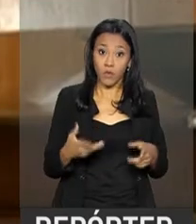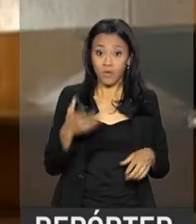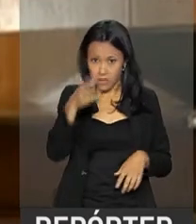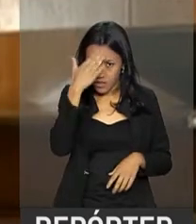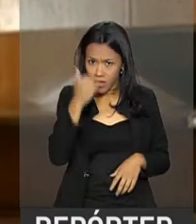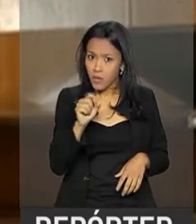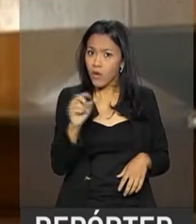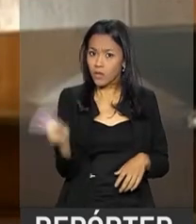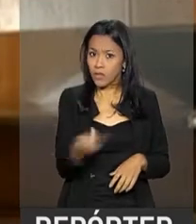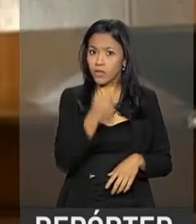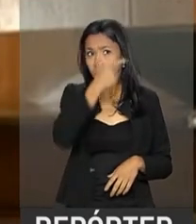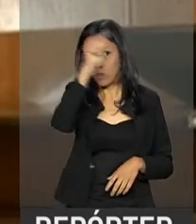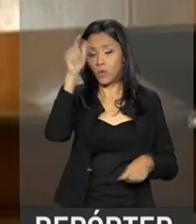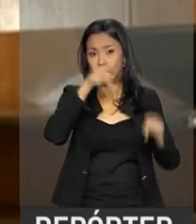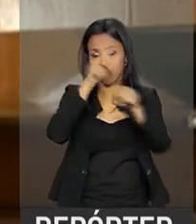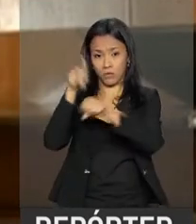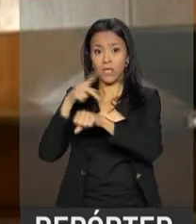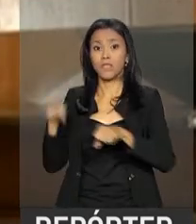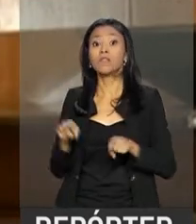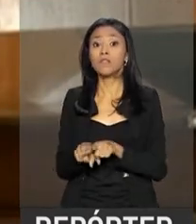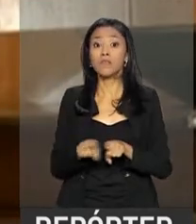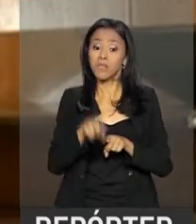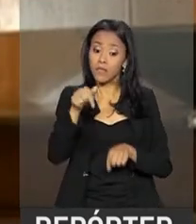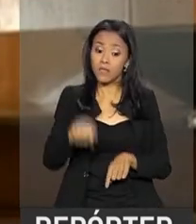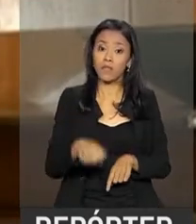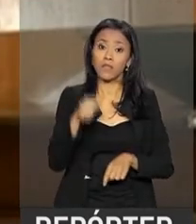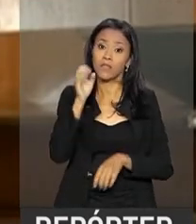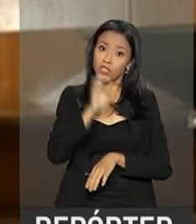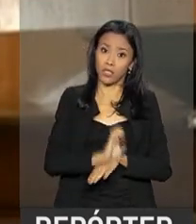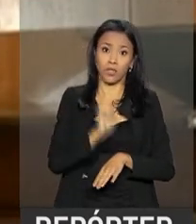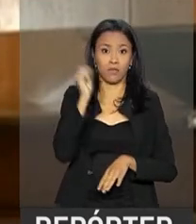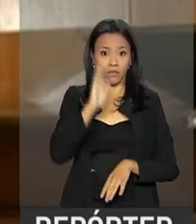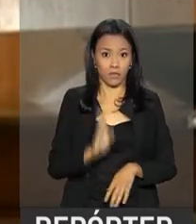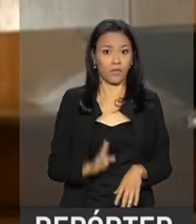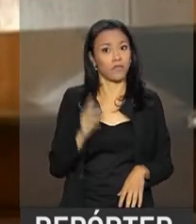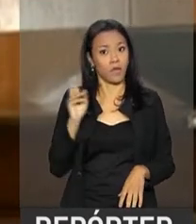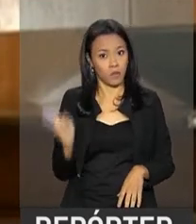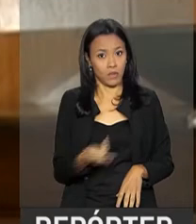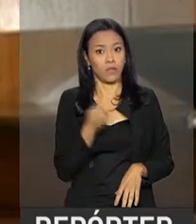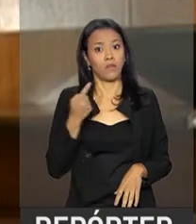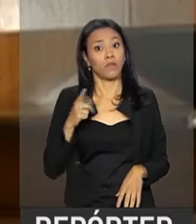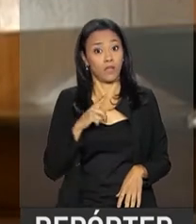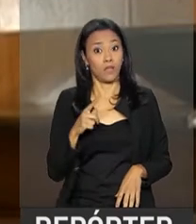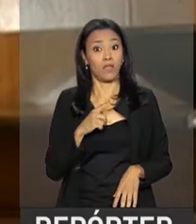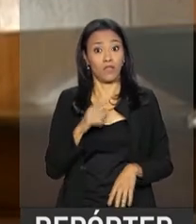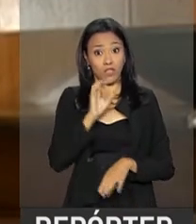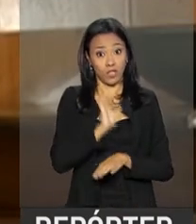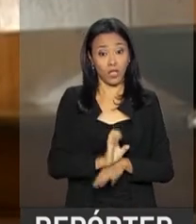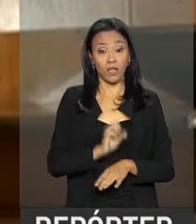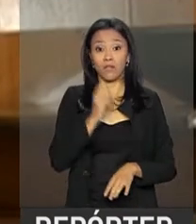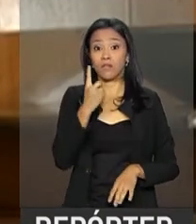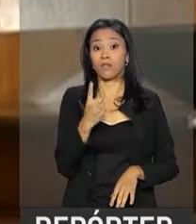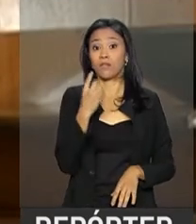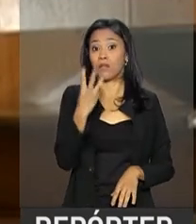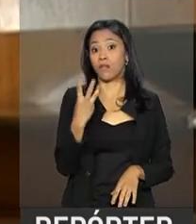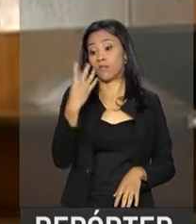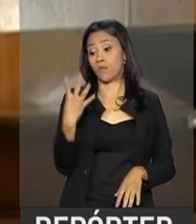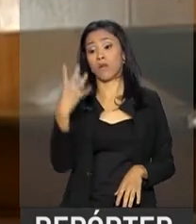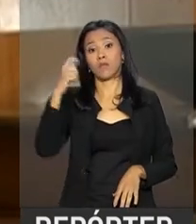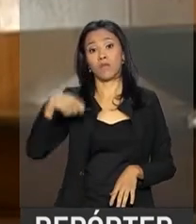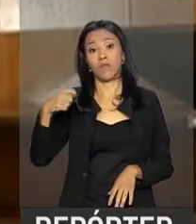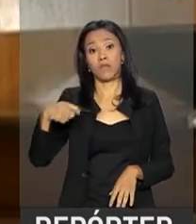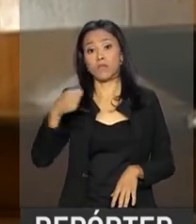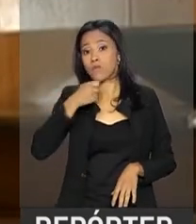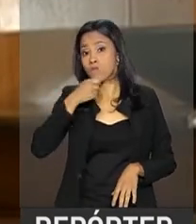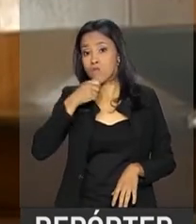países e aconteceu aqui em estados brasileiros né você é ou estados que ficaram três quatro meses sem poder pagar em